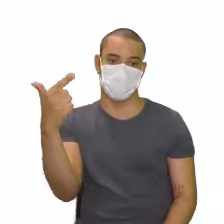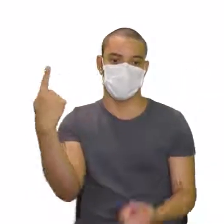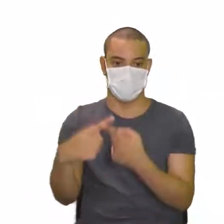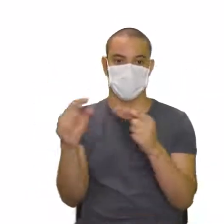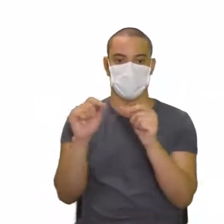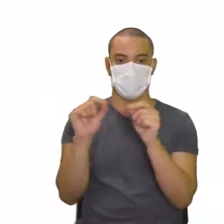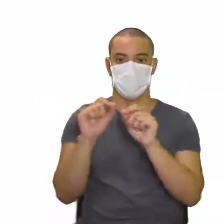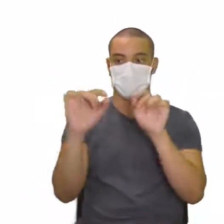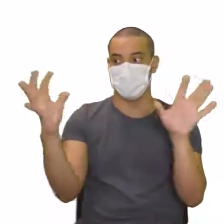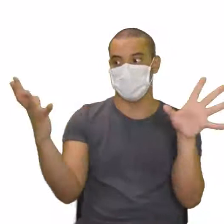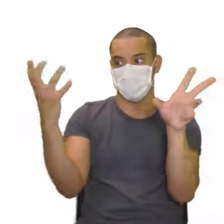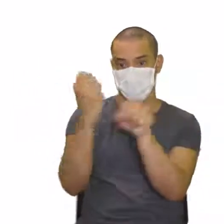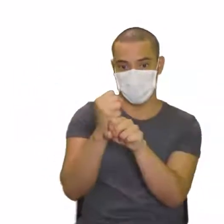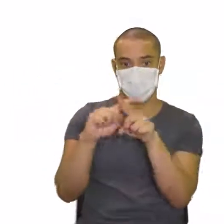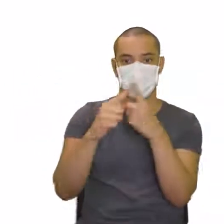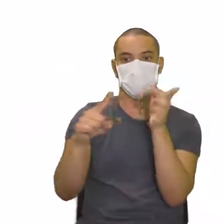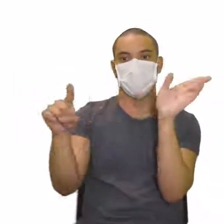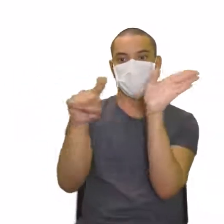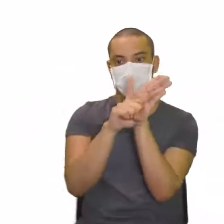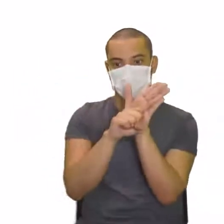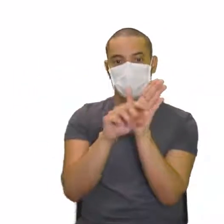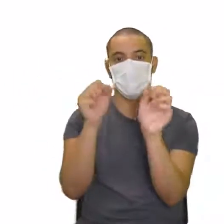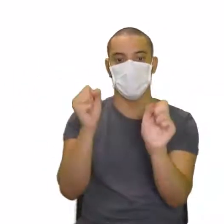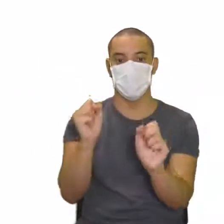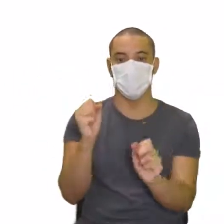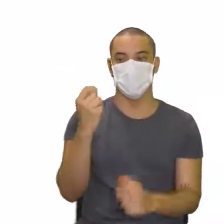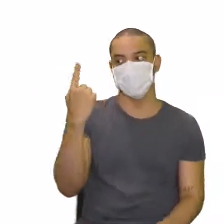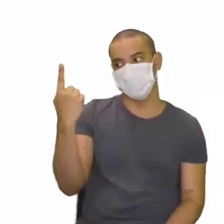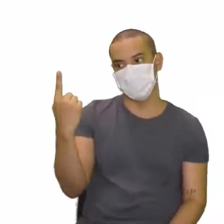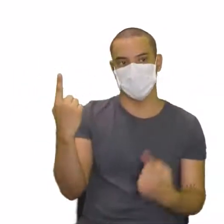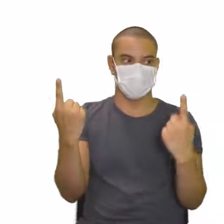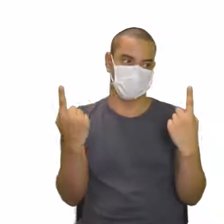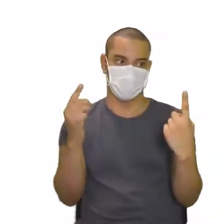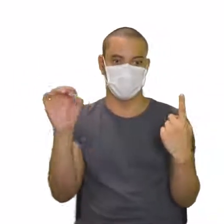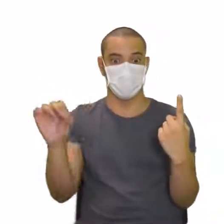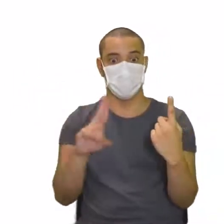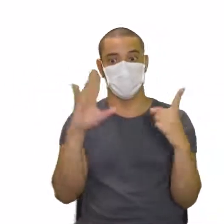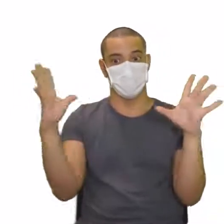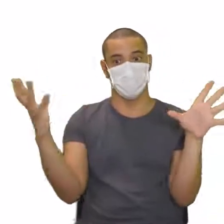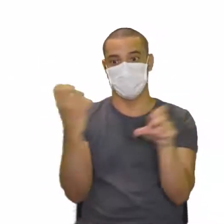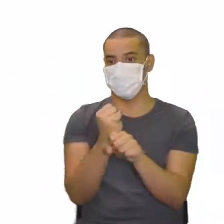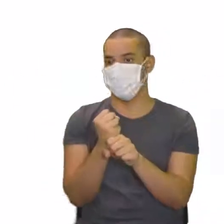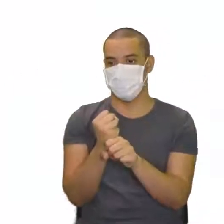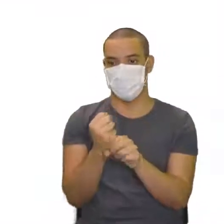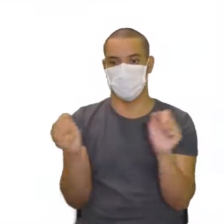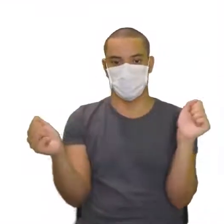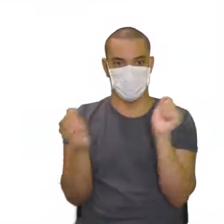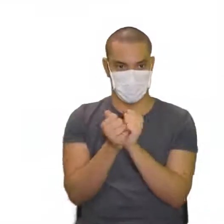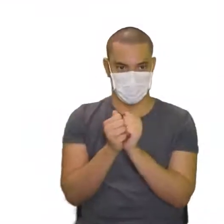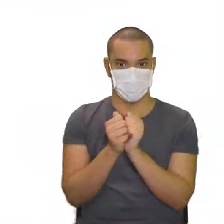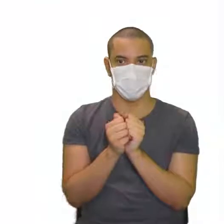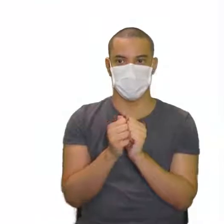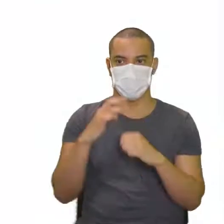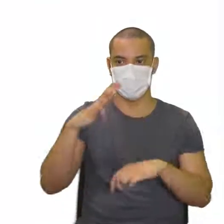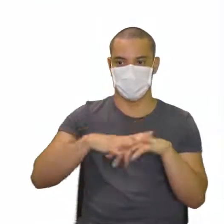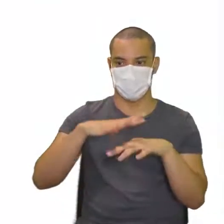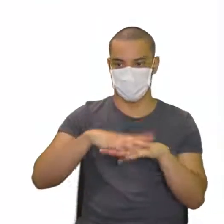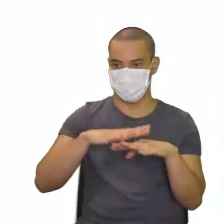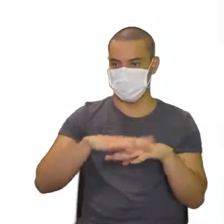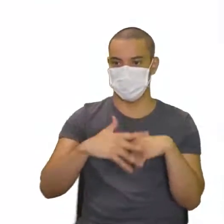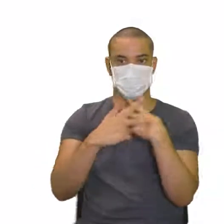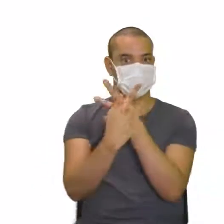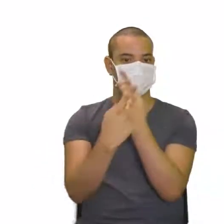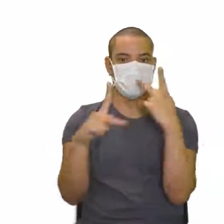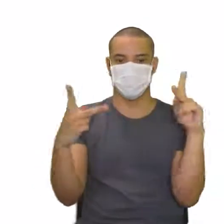for calcular. Olha só, você pode fazer um por vez ou você pode fazer os 2 de uma vez só, tá bom? A matemática aí vocês